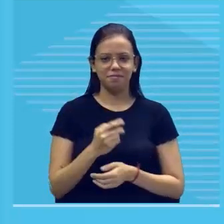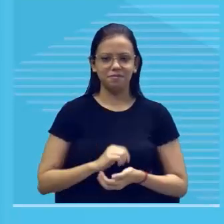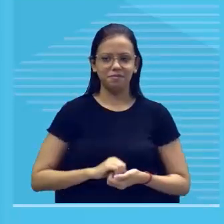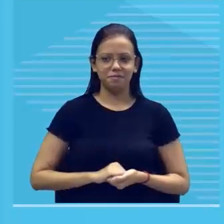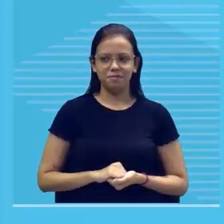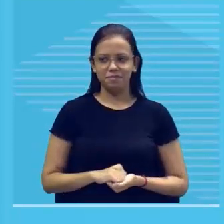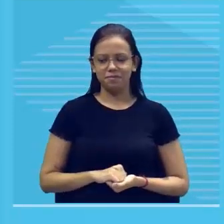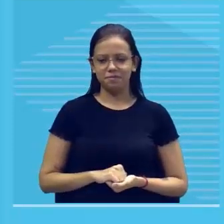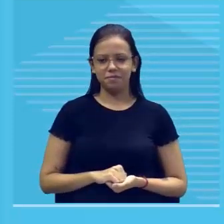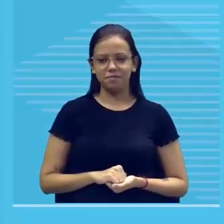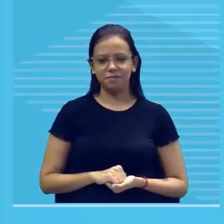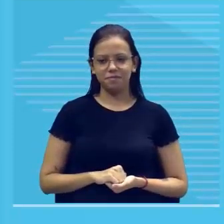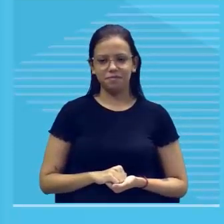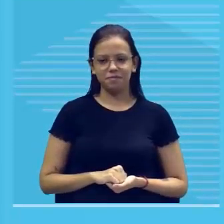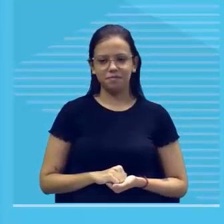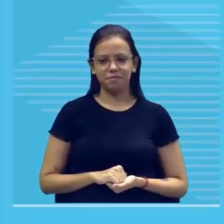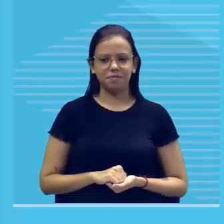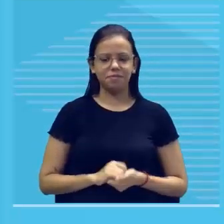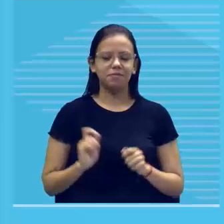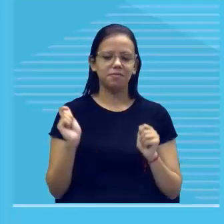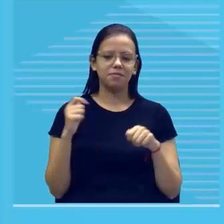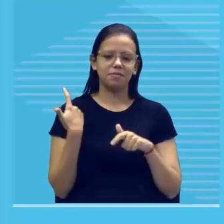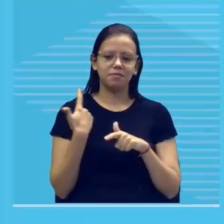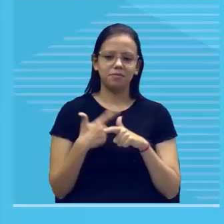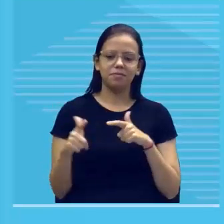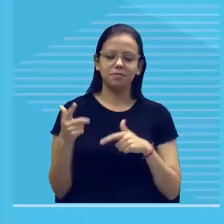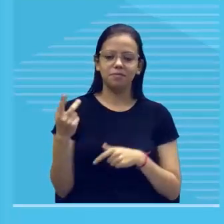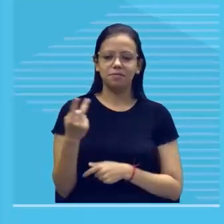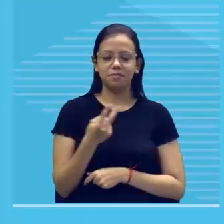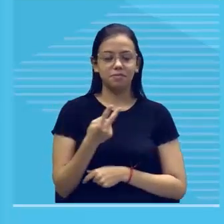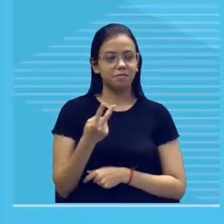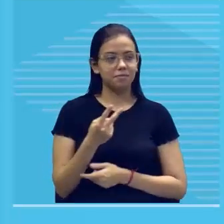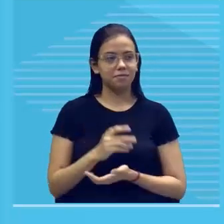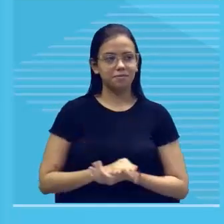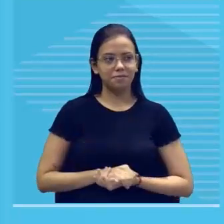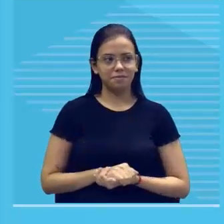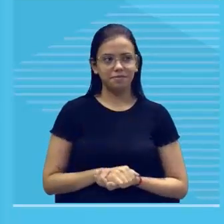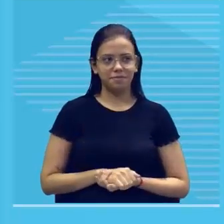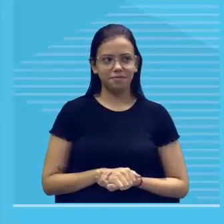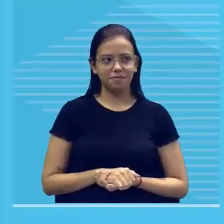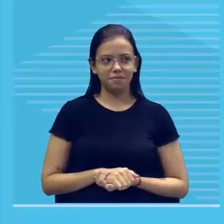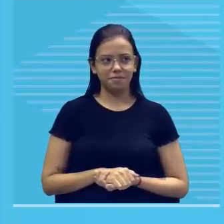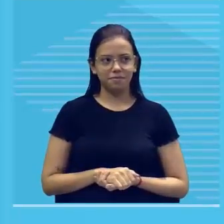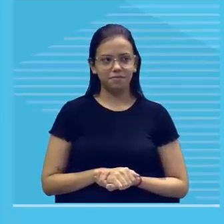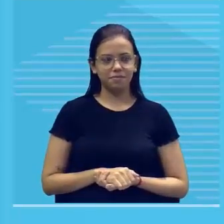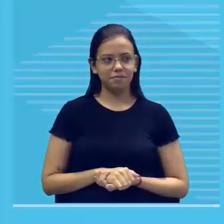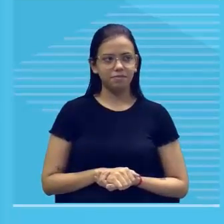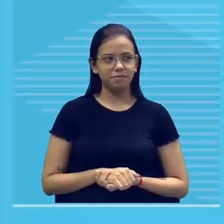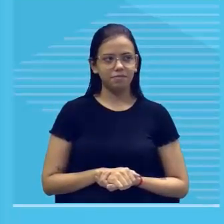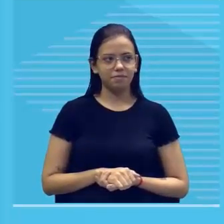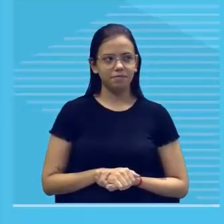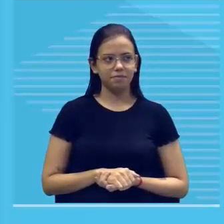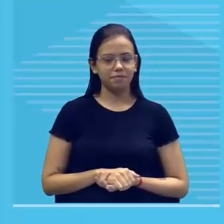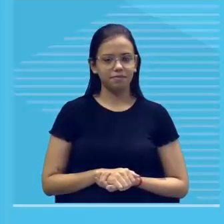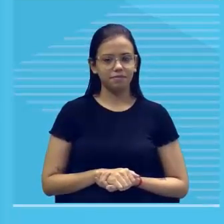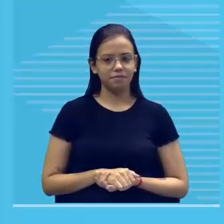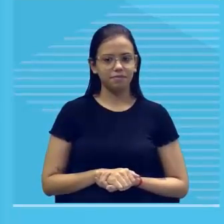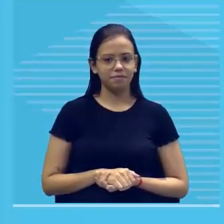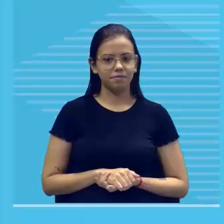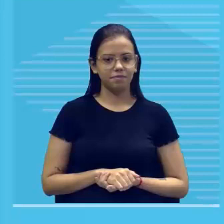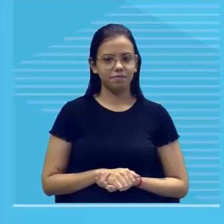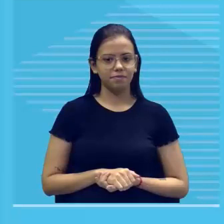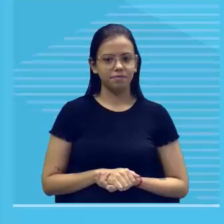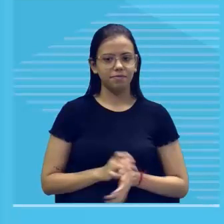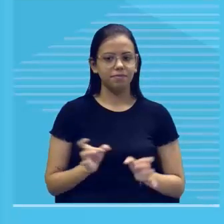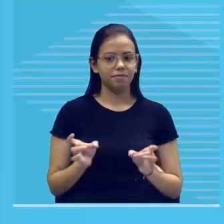e o 2 e 8 também eu consigo simplificar por dois né E vamos terminar bem aqui para